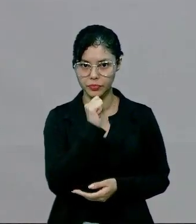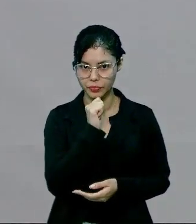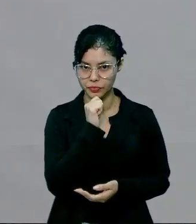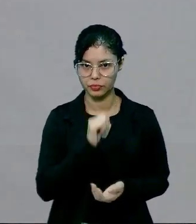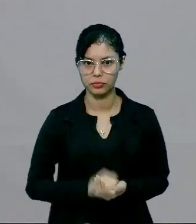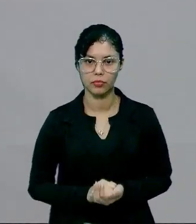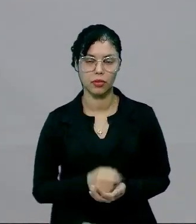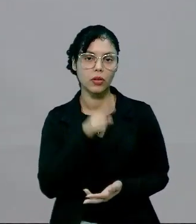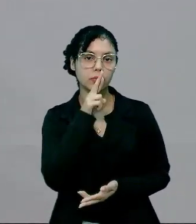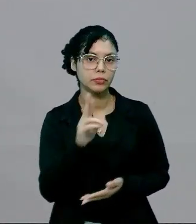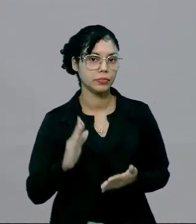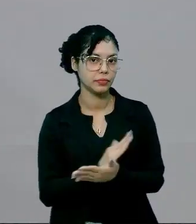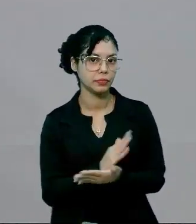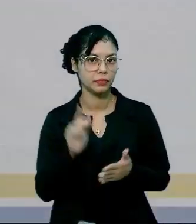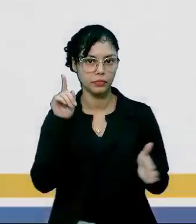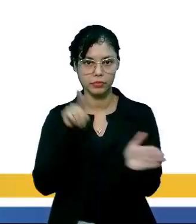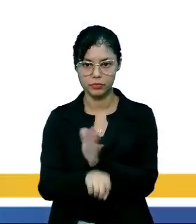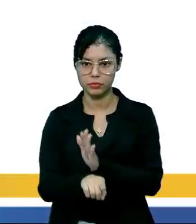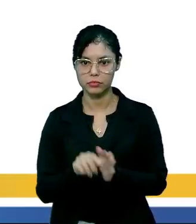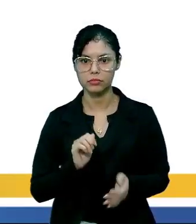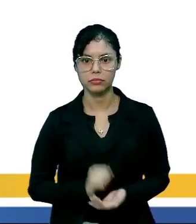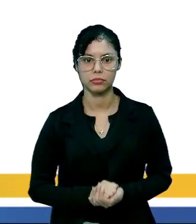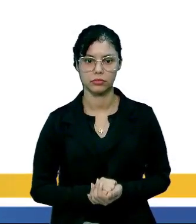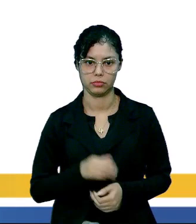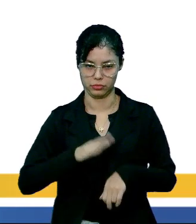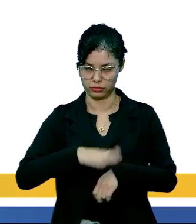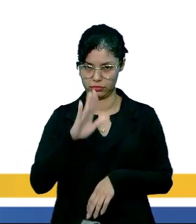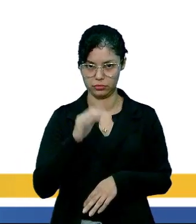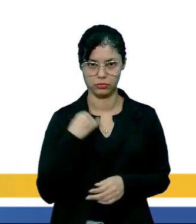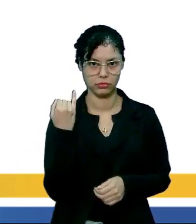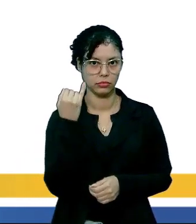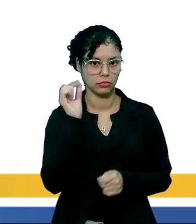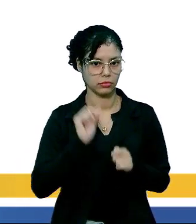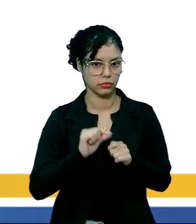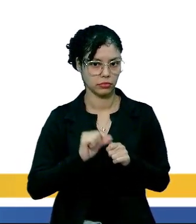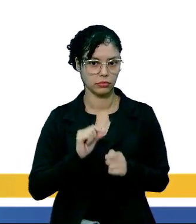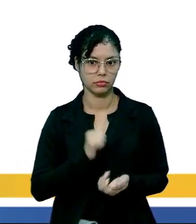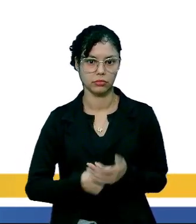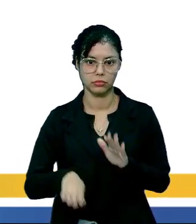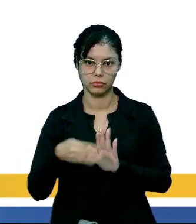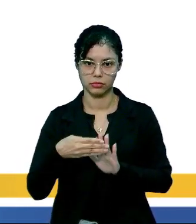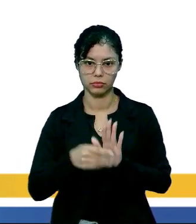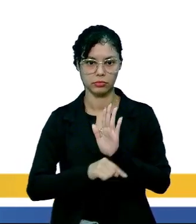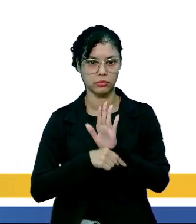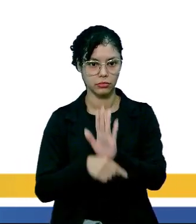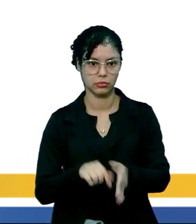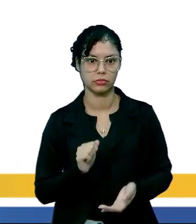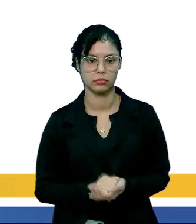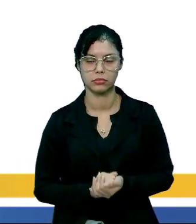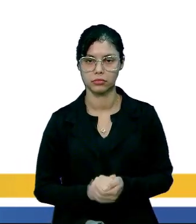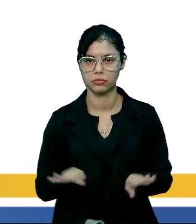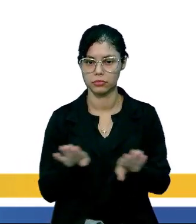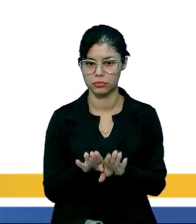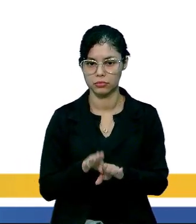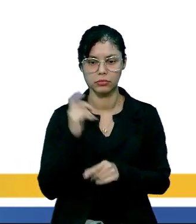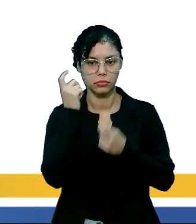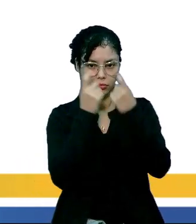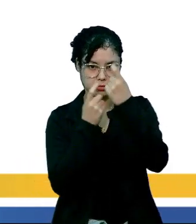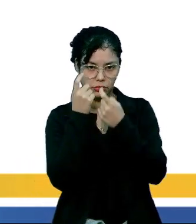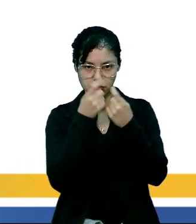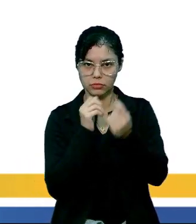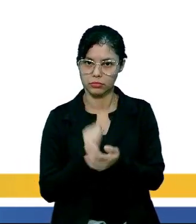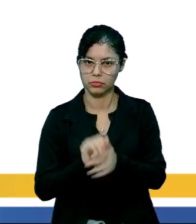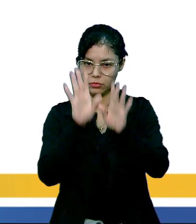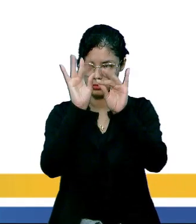precisamos responder algumas perguntas. Então, assim, mais do que você fazer mais de uma proposta de intervenção, você tem que se preocupar com